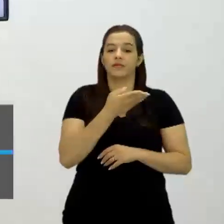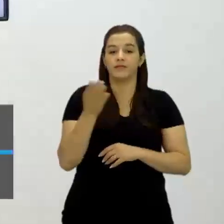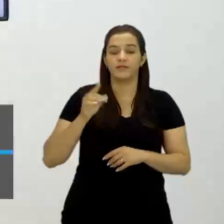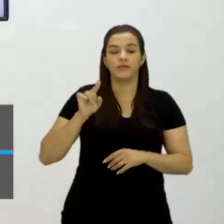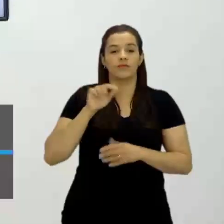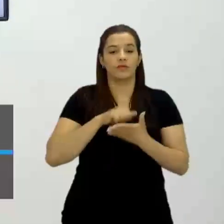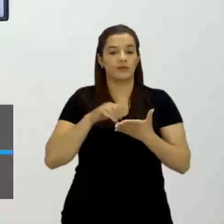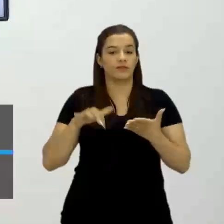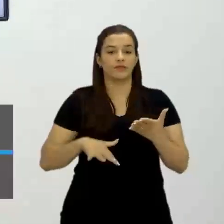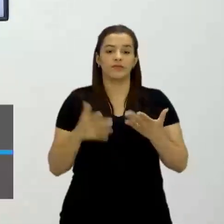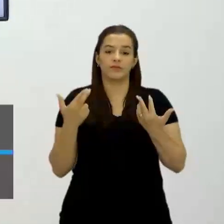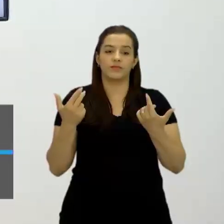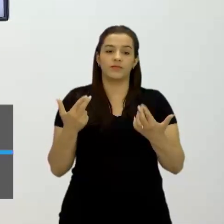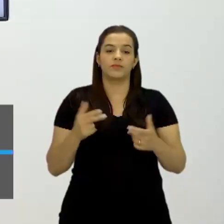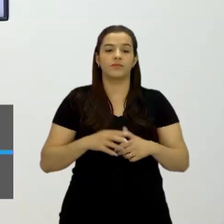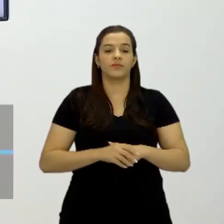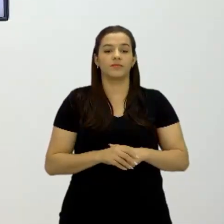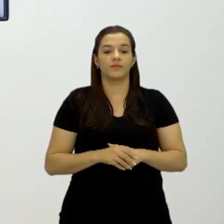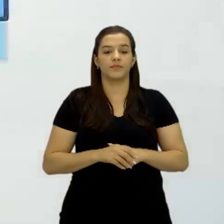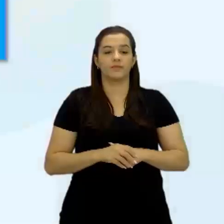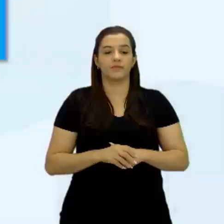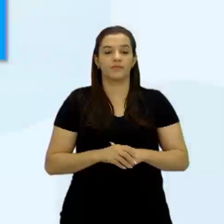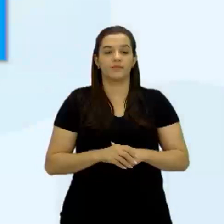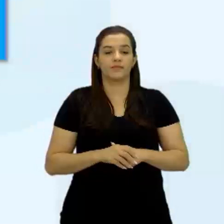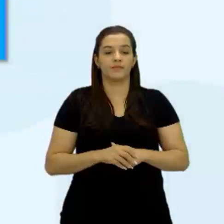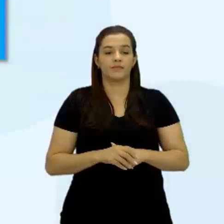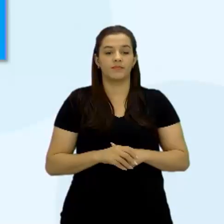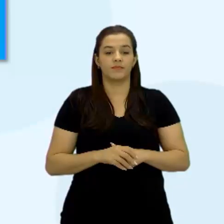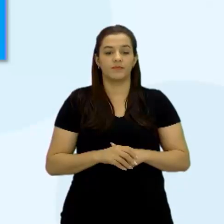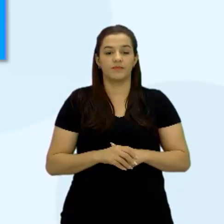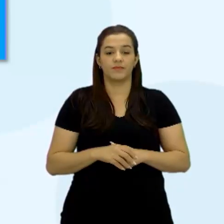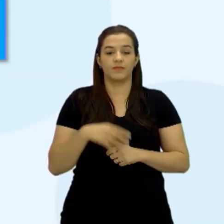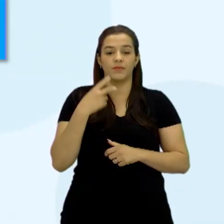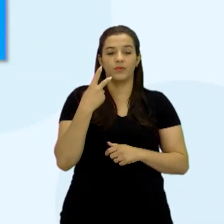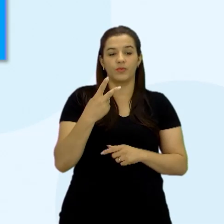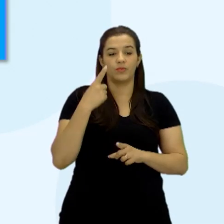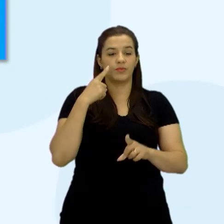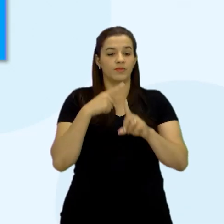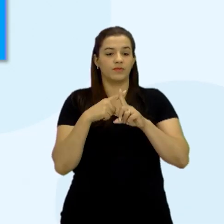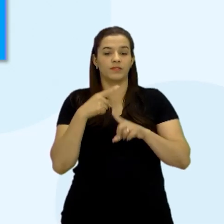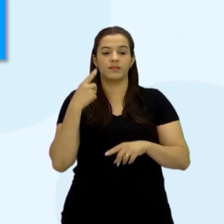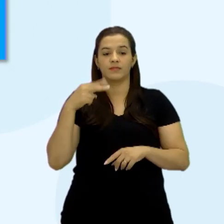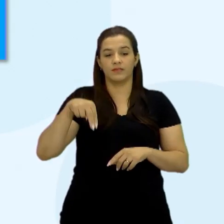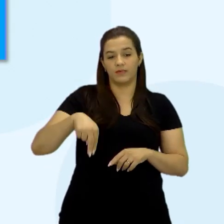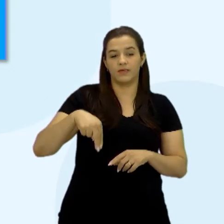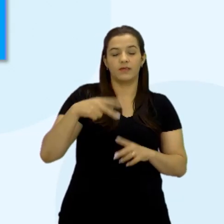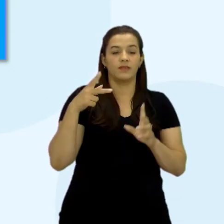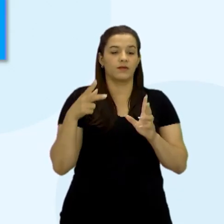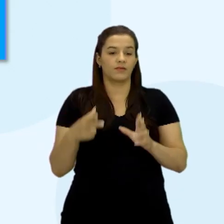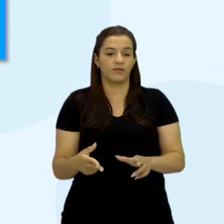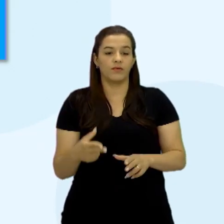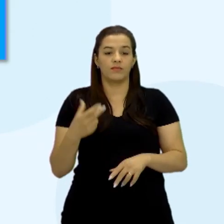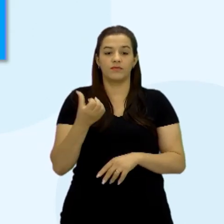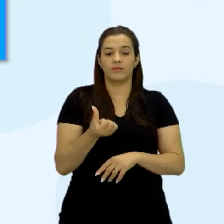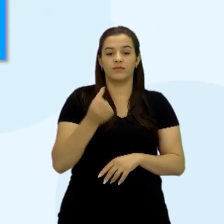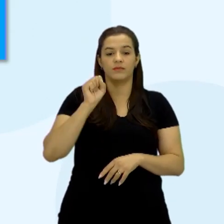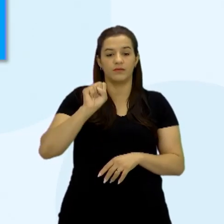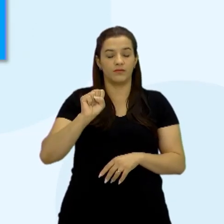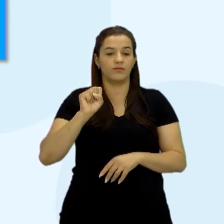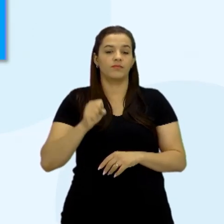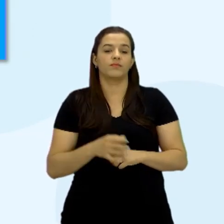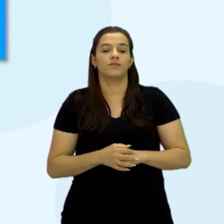mesmo. Ó, dá uma olhadinha aqui, ó, Felps, ó. 2 vezes N é igual a 68, não